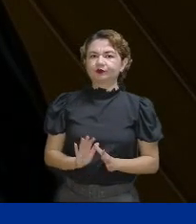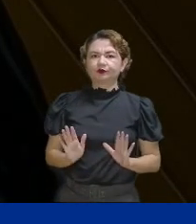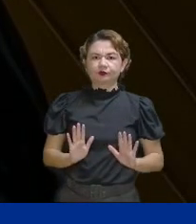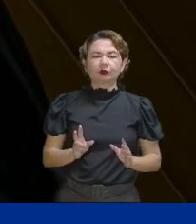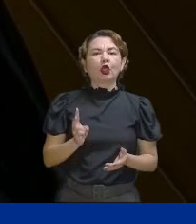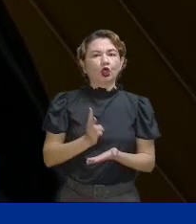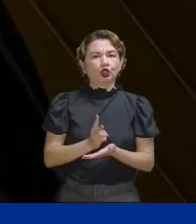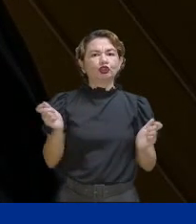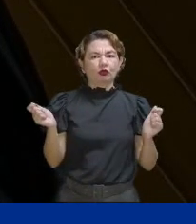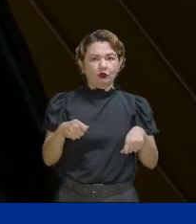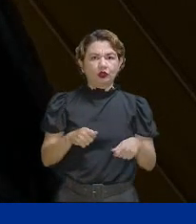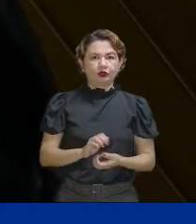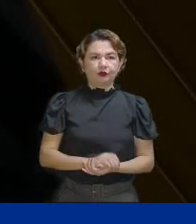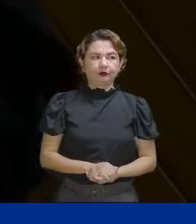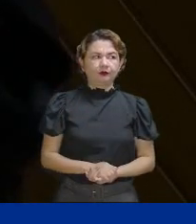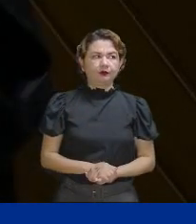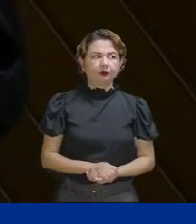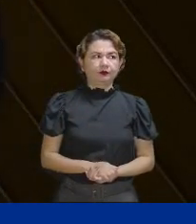Pode prosseguir.